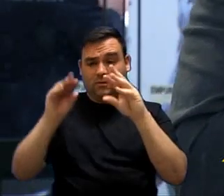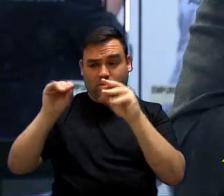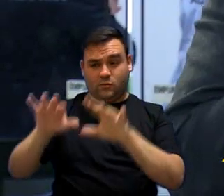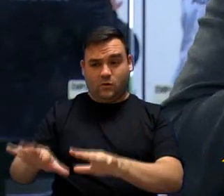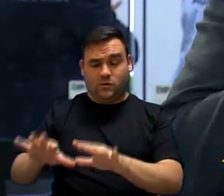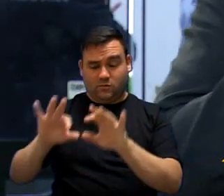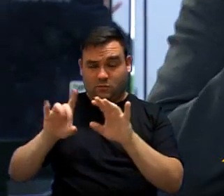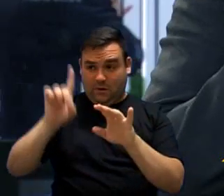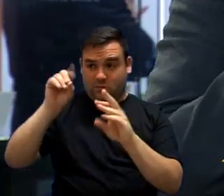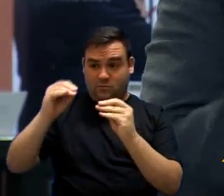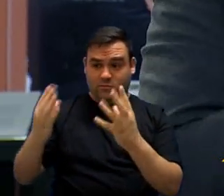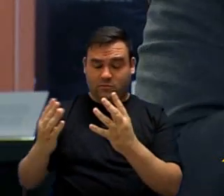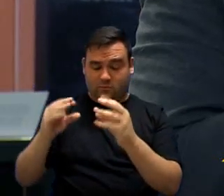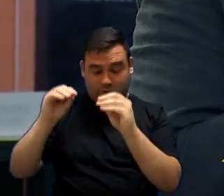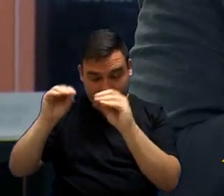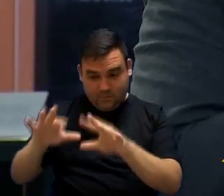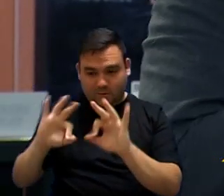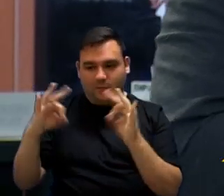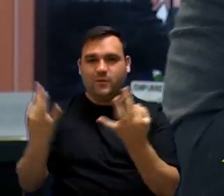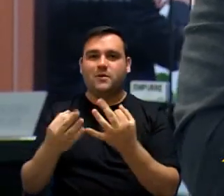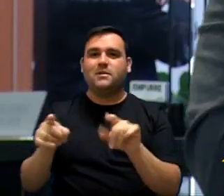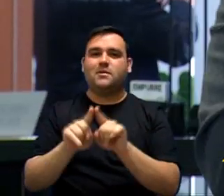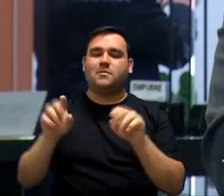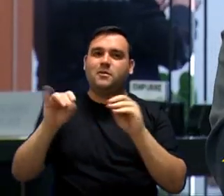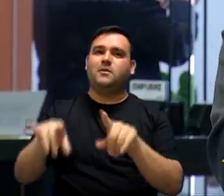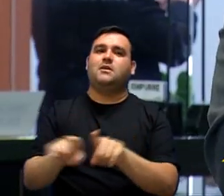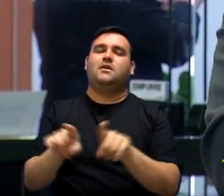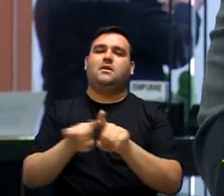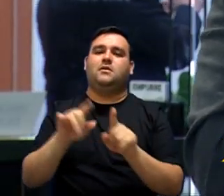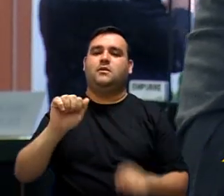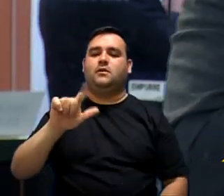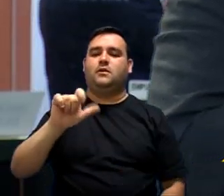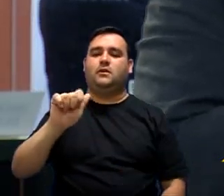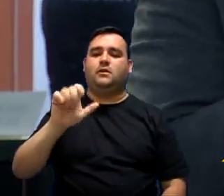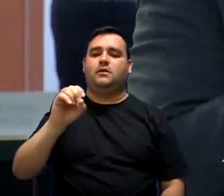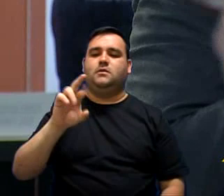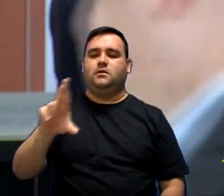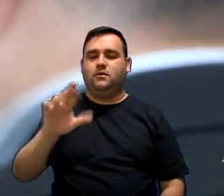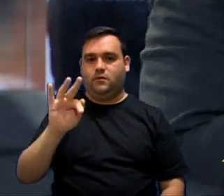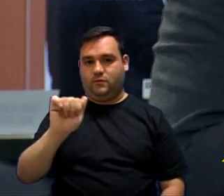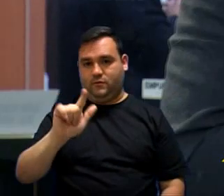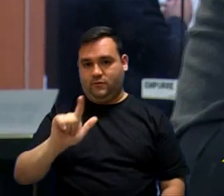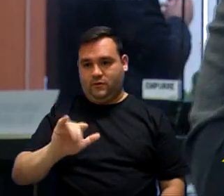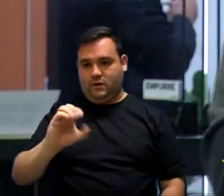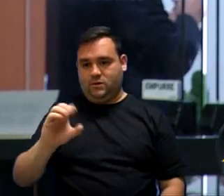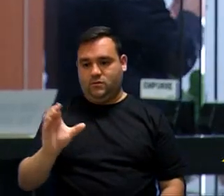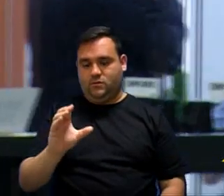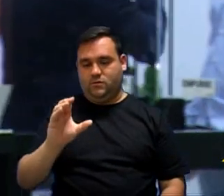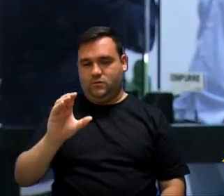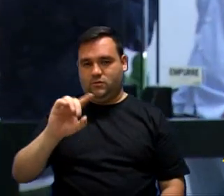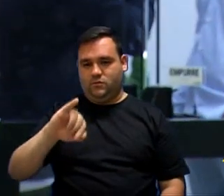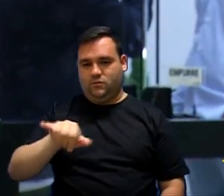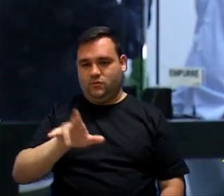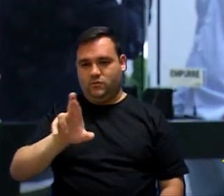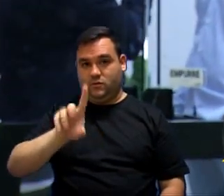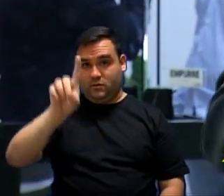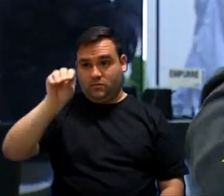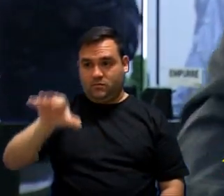os familiares. Eu peço um minuto de silêncio também, em nome do Alaor Fázio Júnior. Deus abençoe a